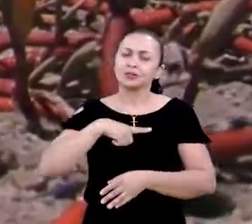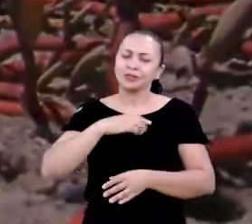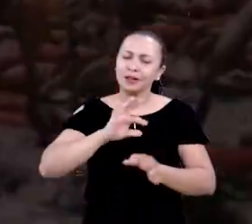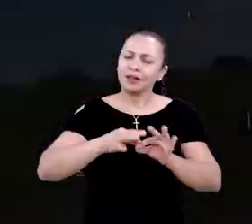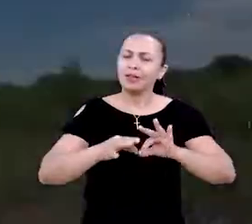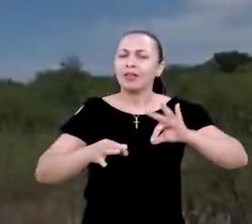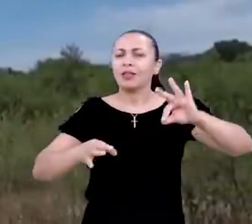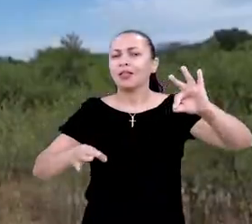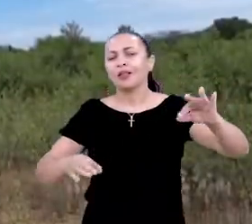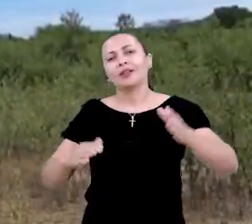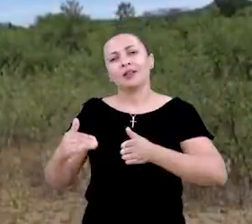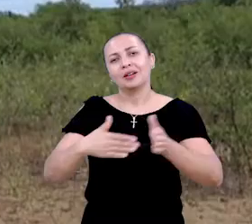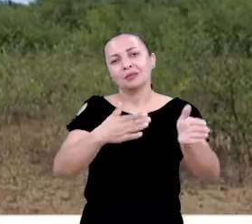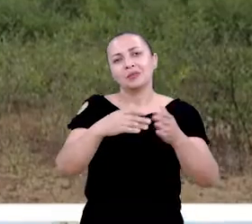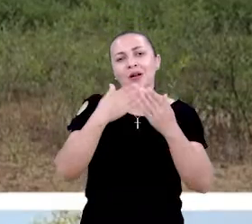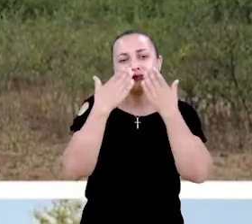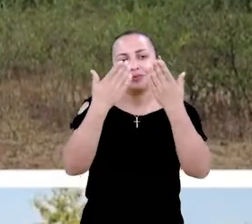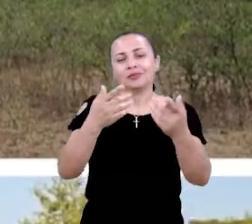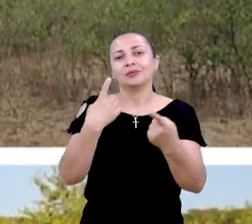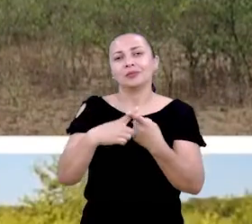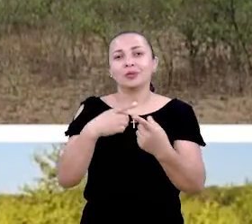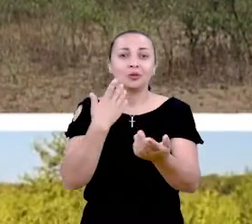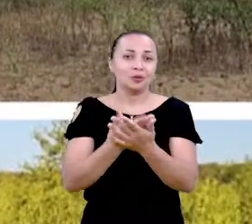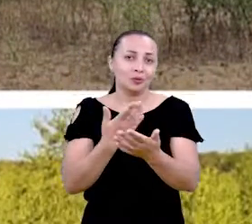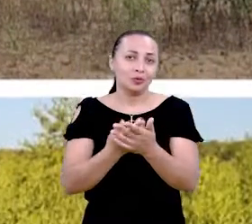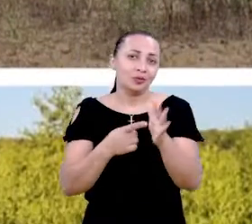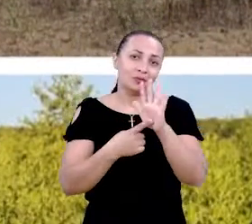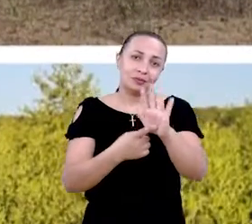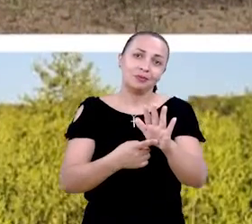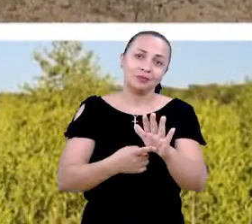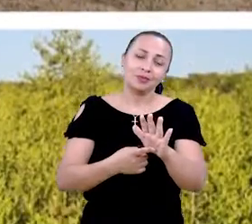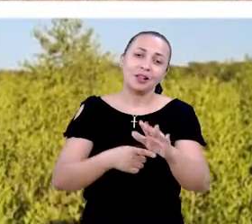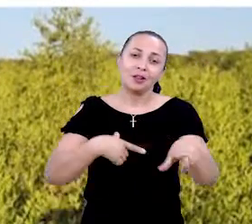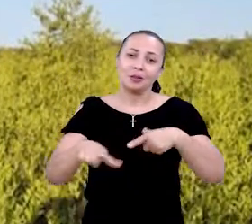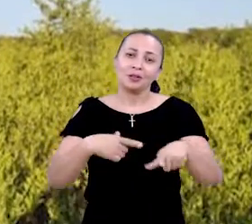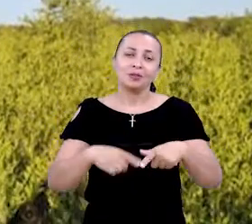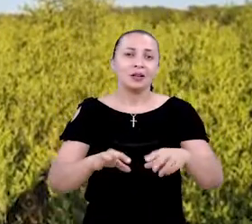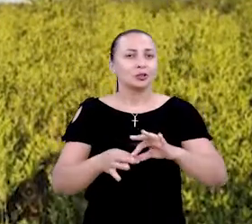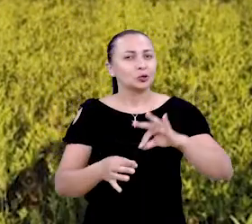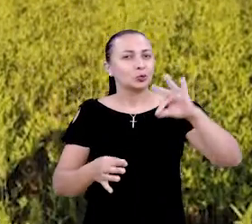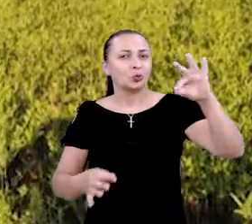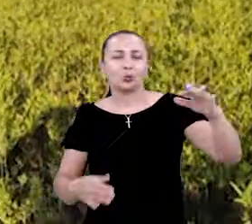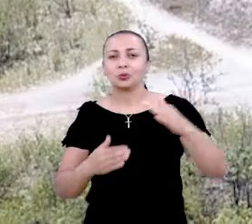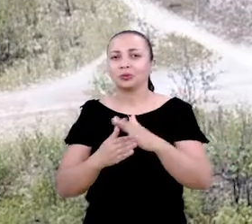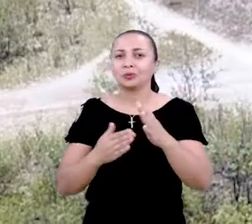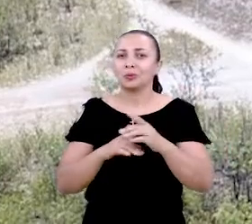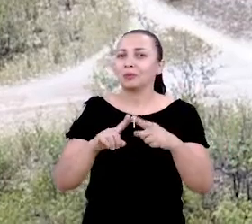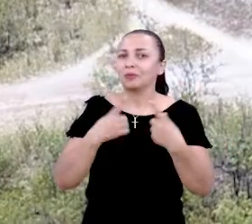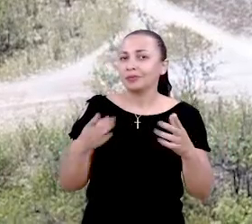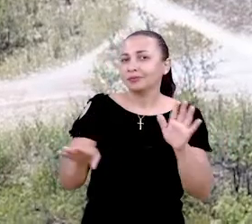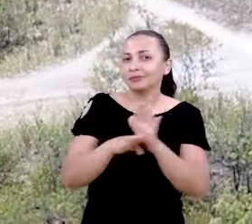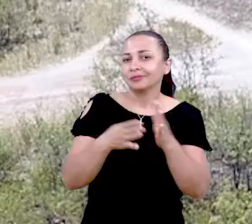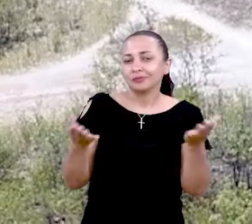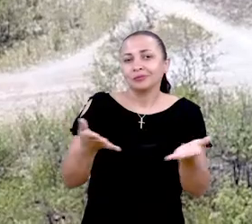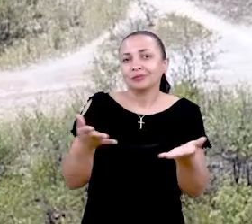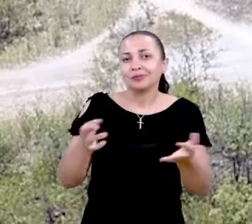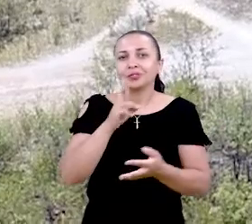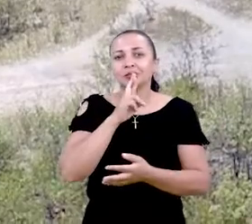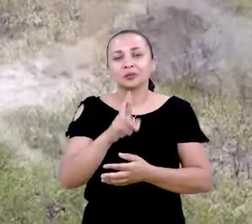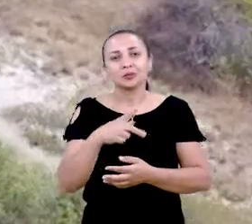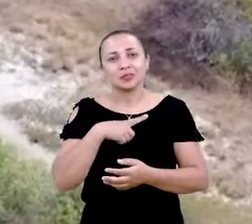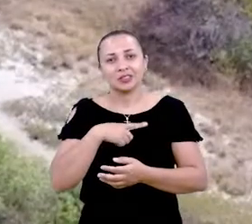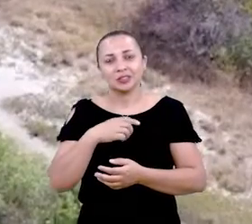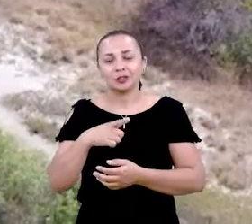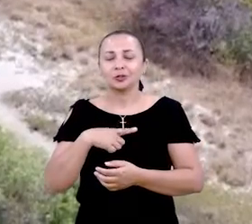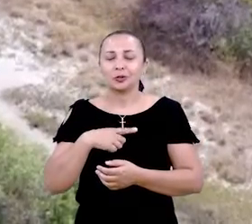pela frente. Isso porque os estudos mostram que a recuperação de manguezais é um trabalho de longo prazo. Mas, até agora, as respostas